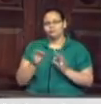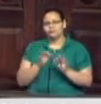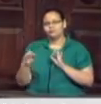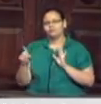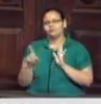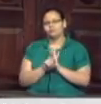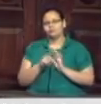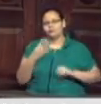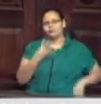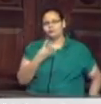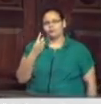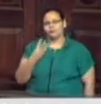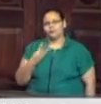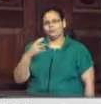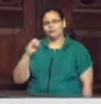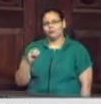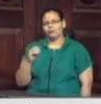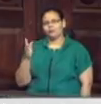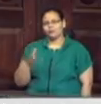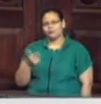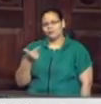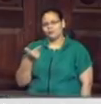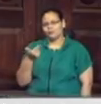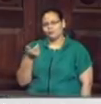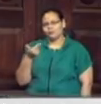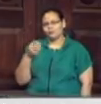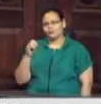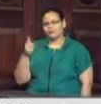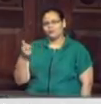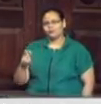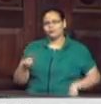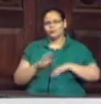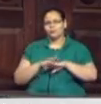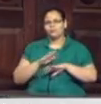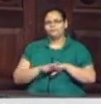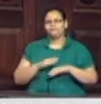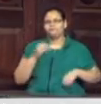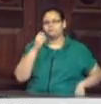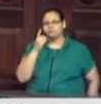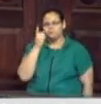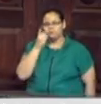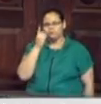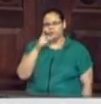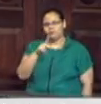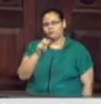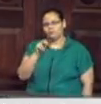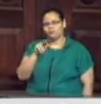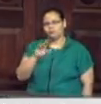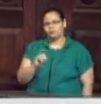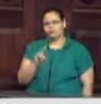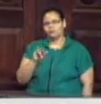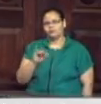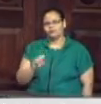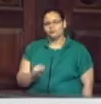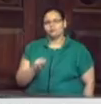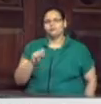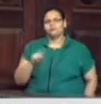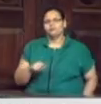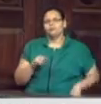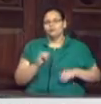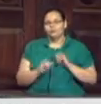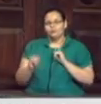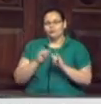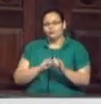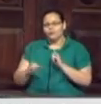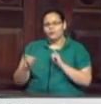número 430 de 2015, de autoria do deputado Paulo Ramos, que dispõe sobre a prestação de informações por estabelecimentos